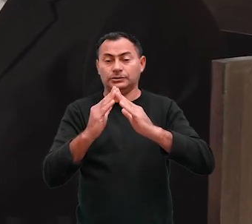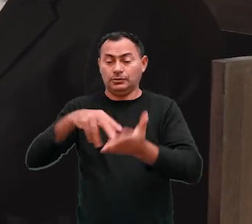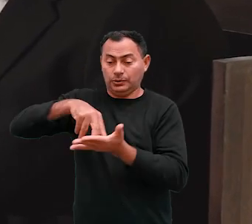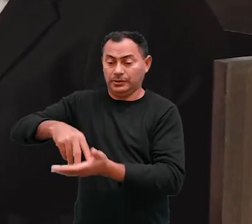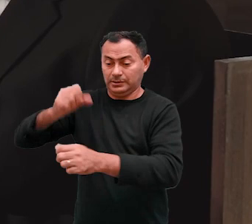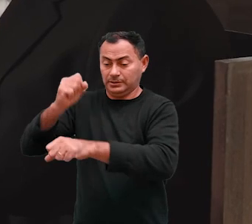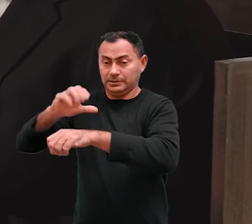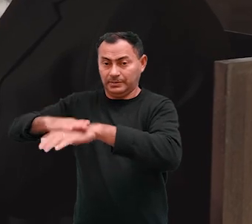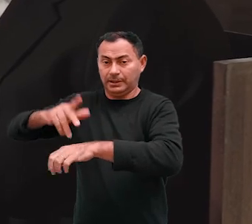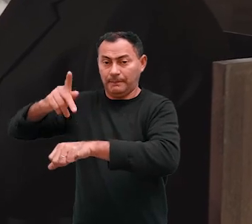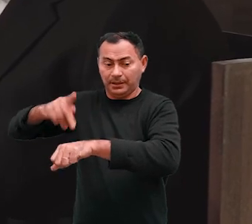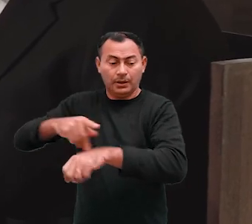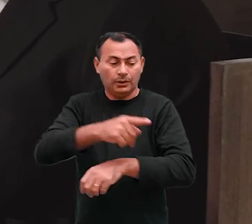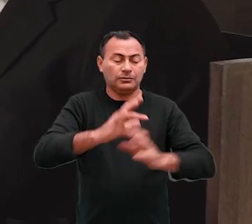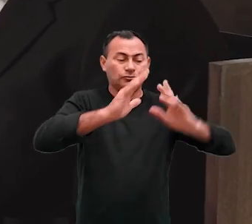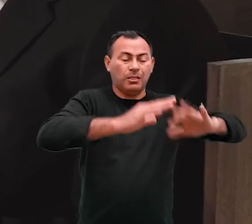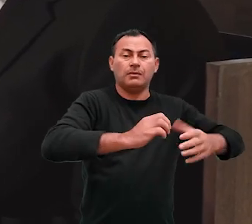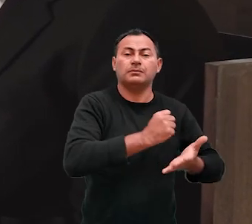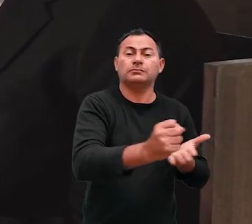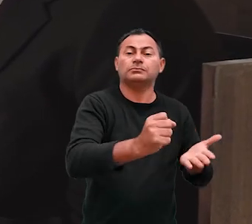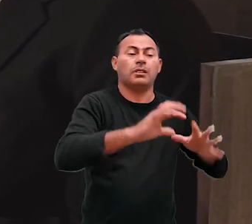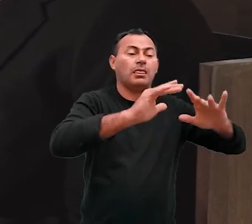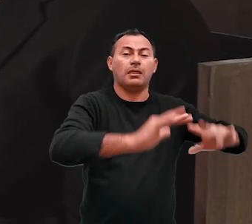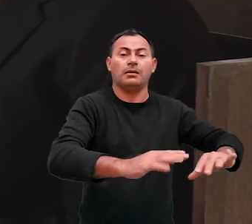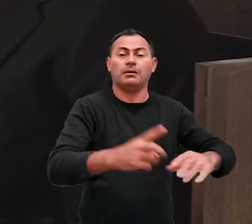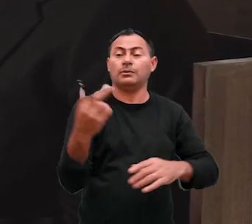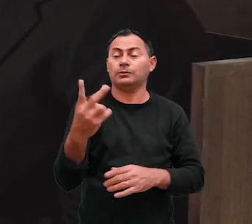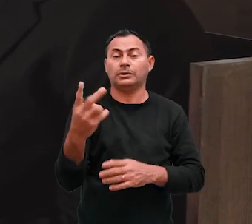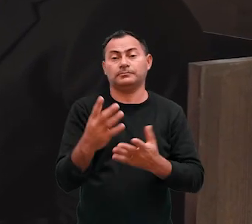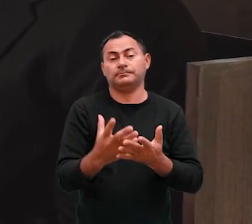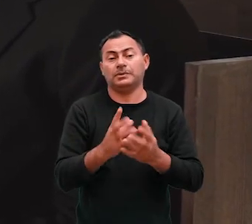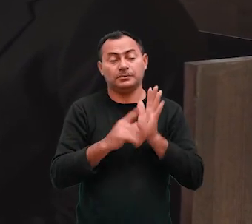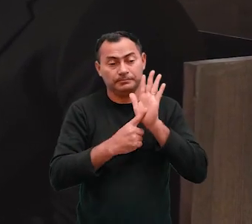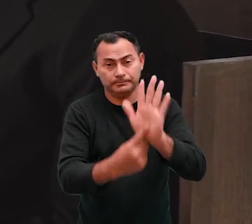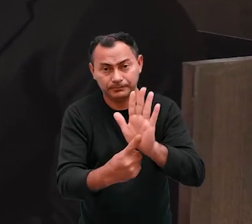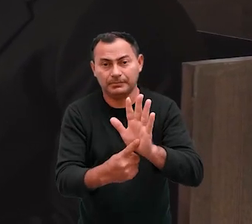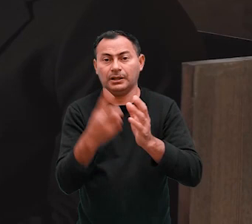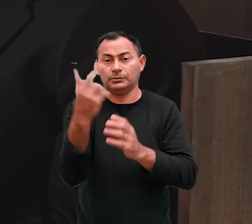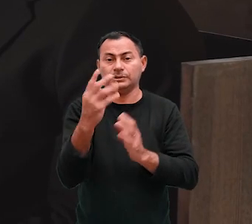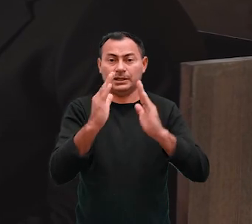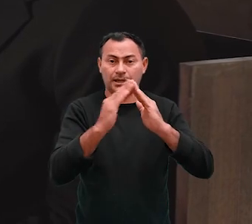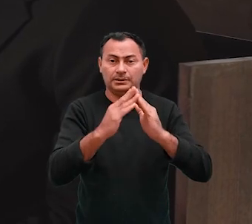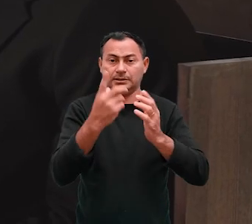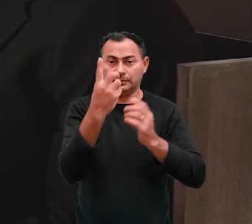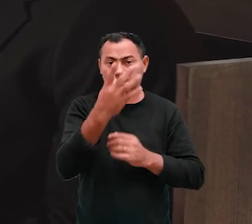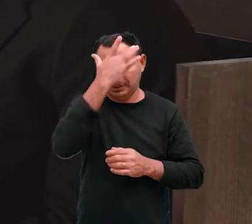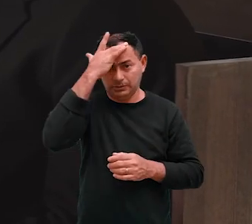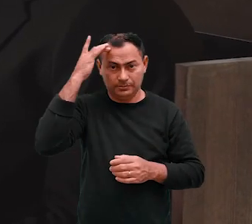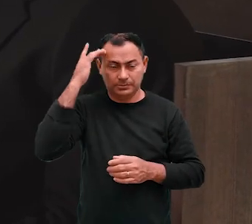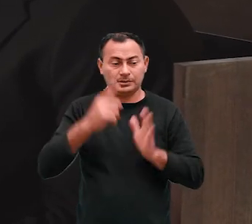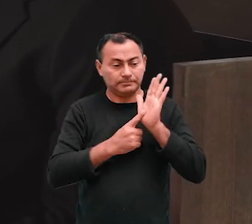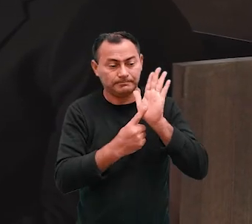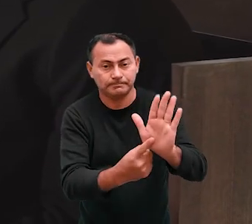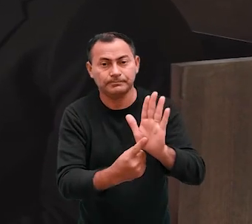ficou de pé, a casa de outro se foi. Os 2 tipos foram representados pelas 2 casas. E com